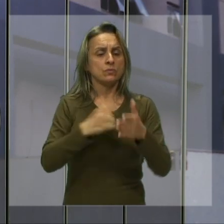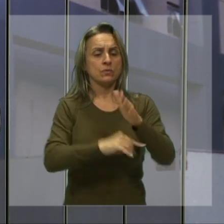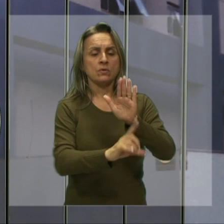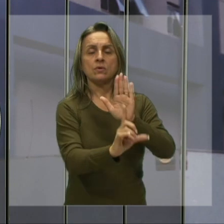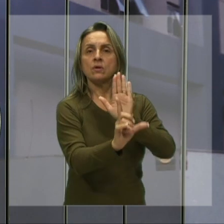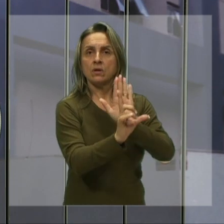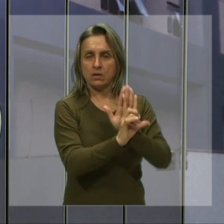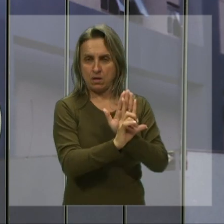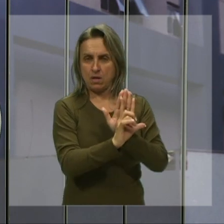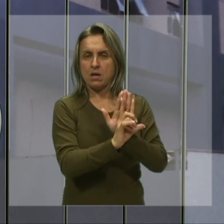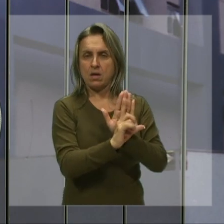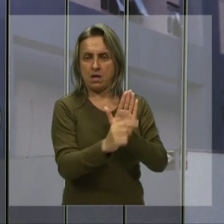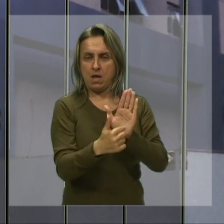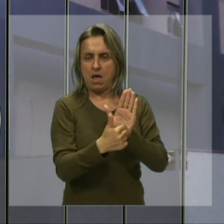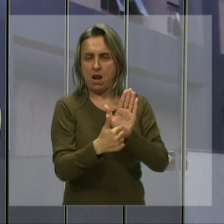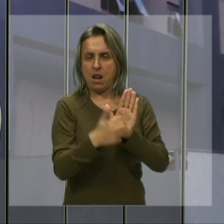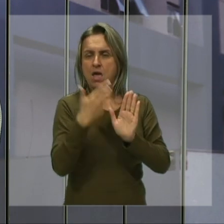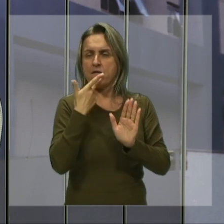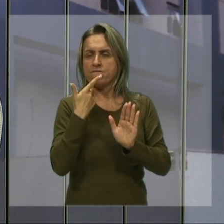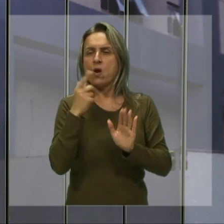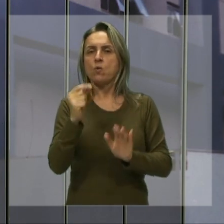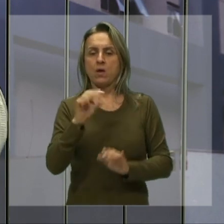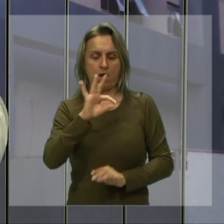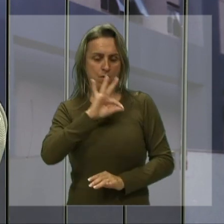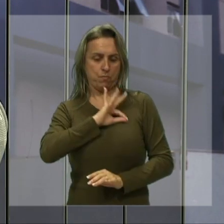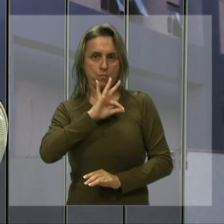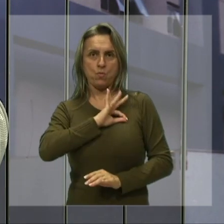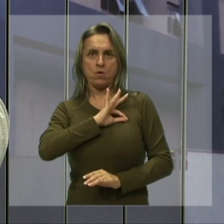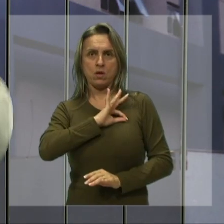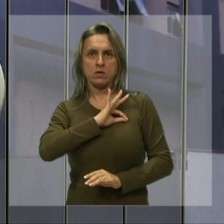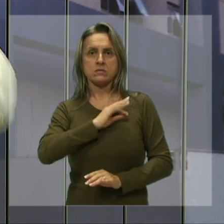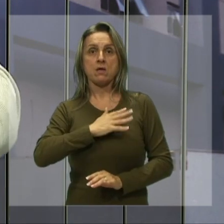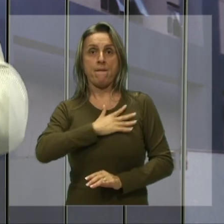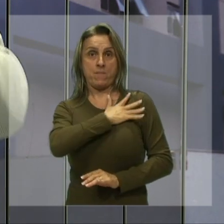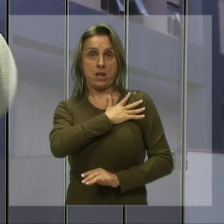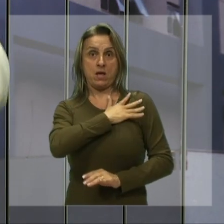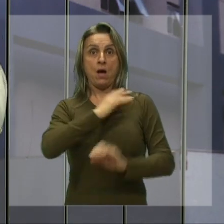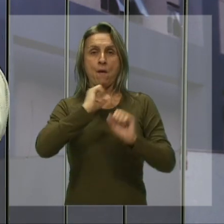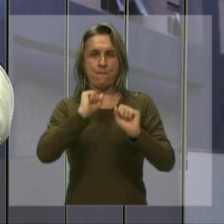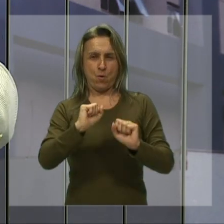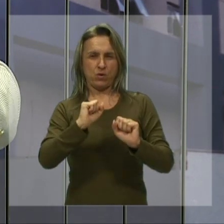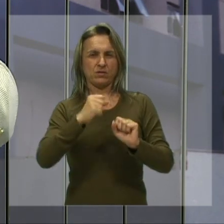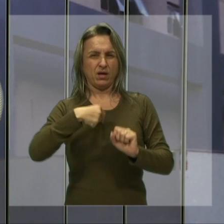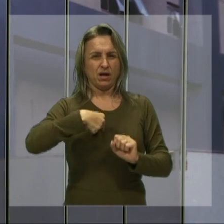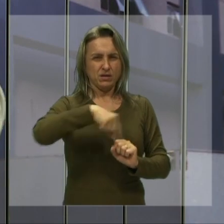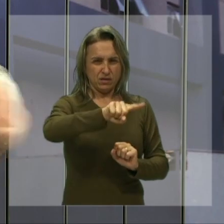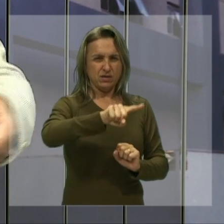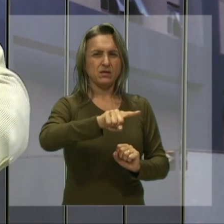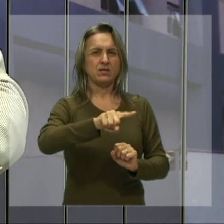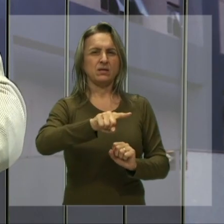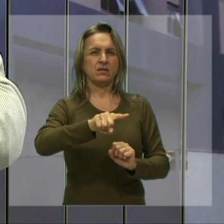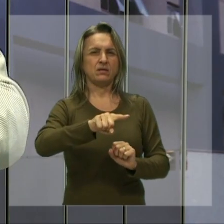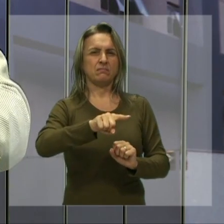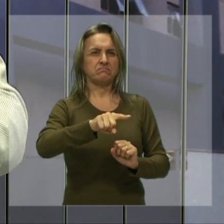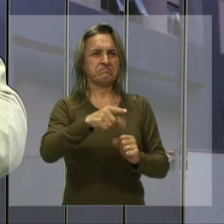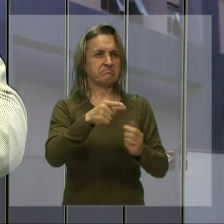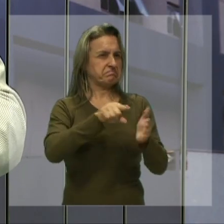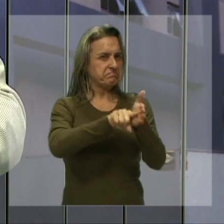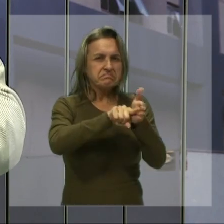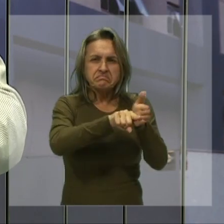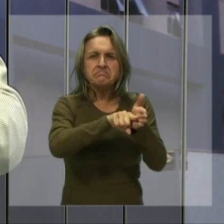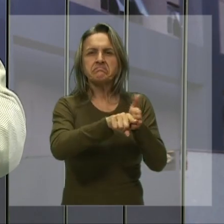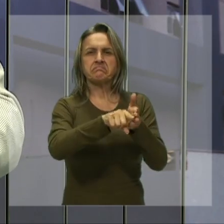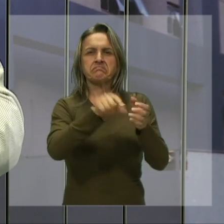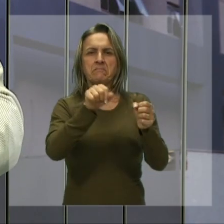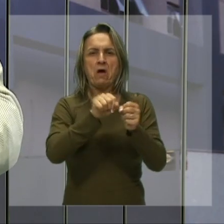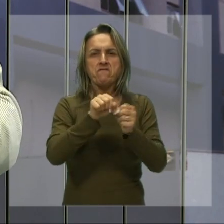que para a polícia militar poder agir, ir lá, agir para valer, fazer um inquérito, o